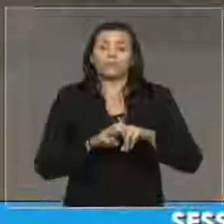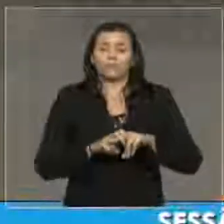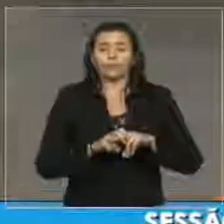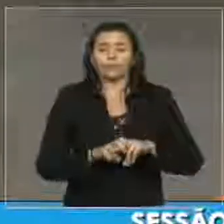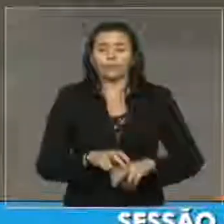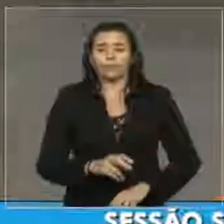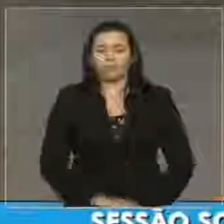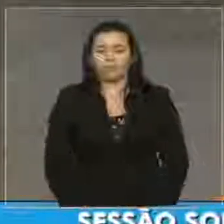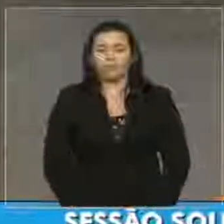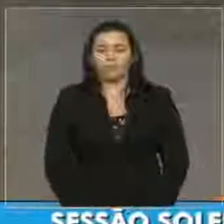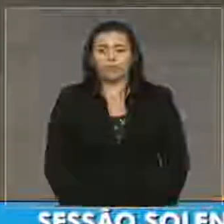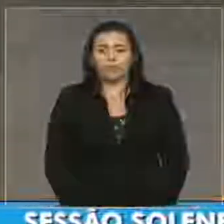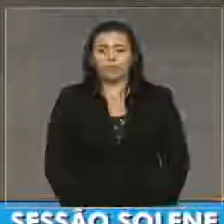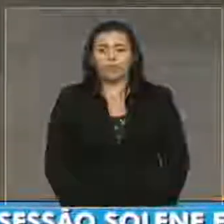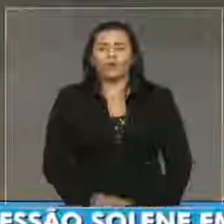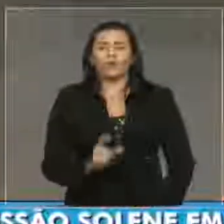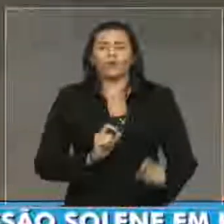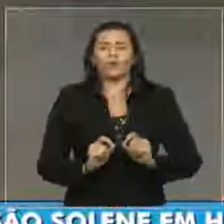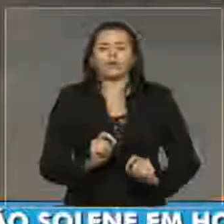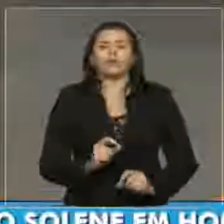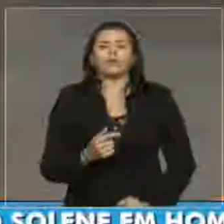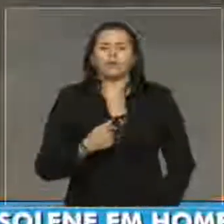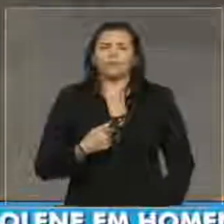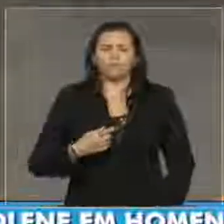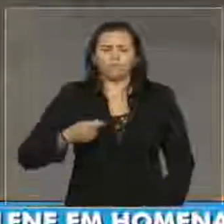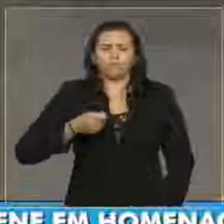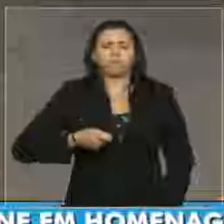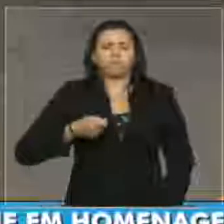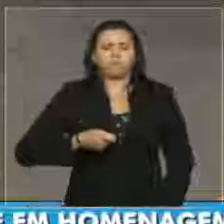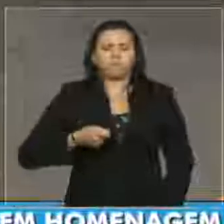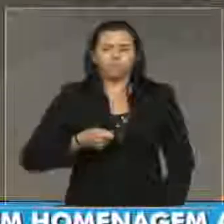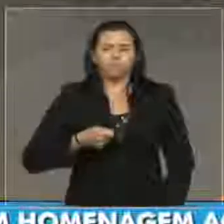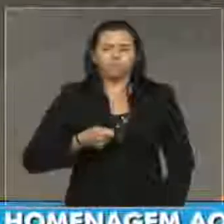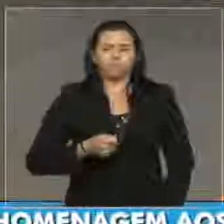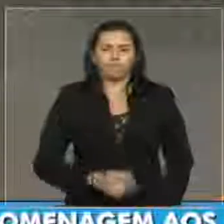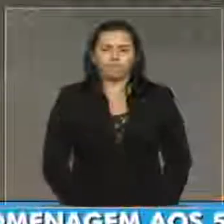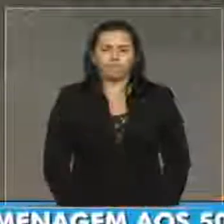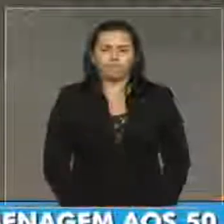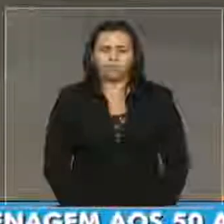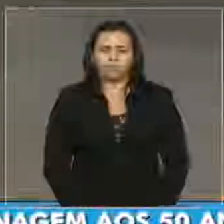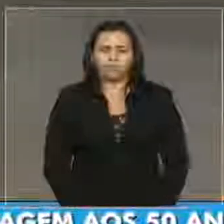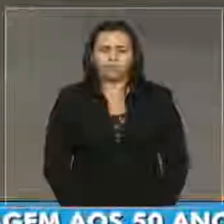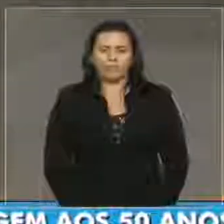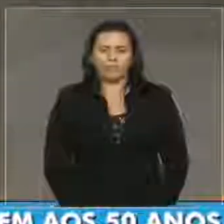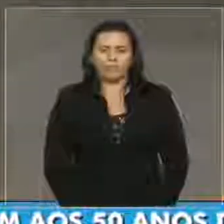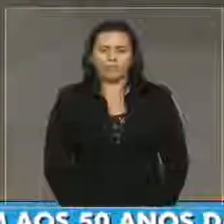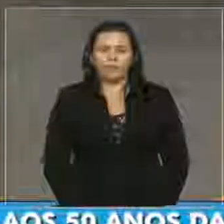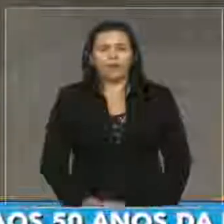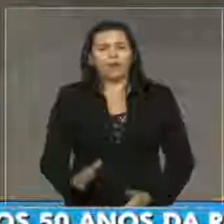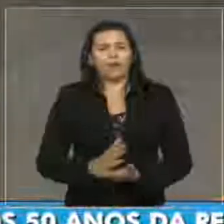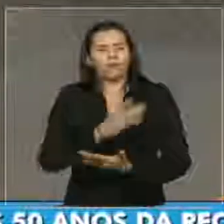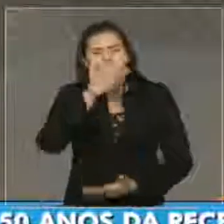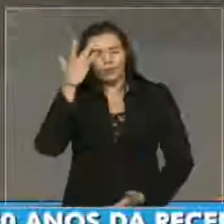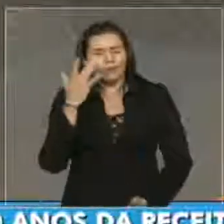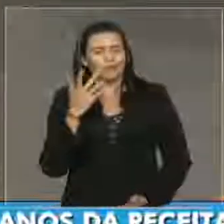uma certa forma, exageradamente chamada de príncipes da República.